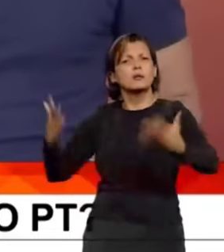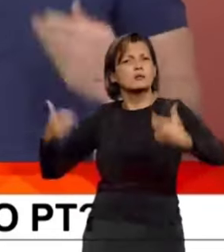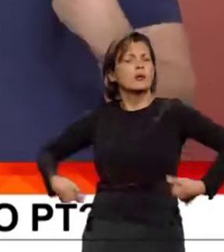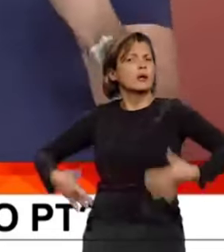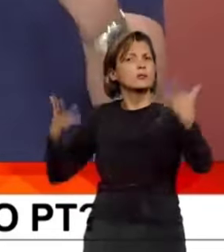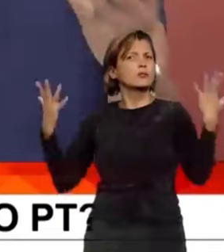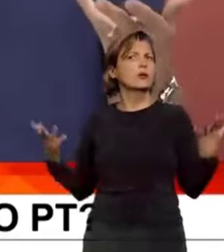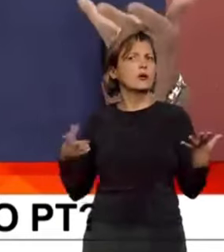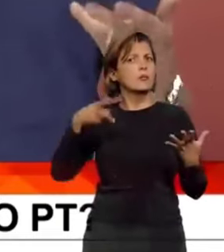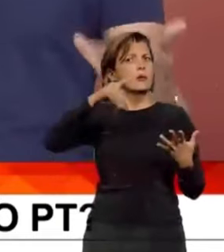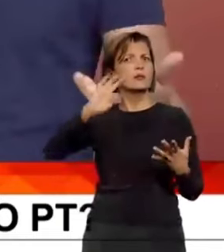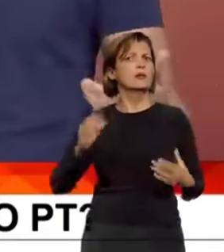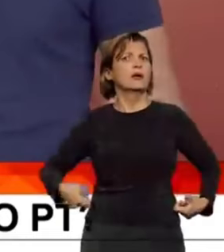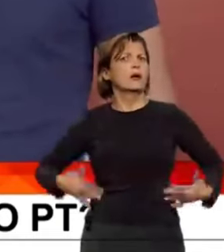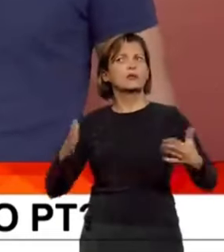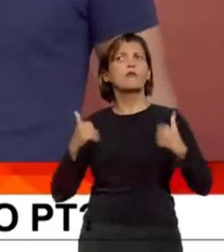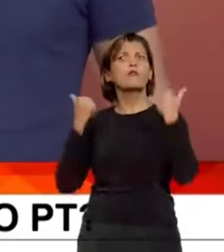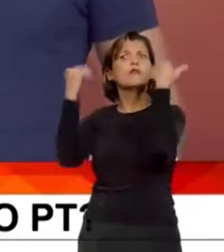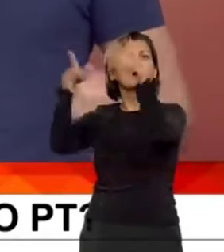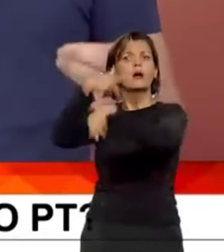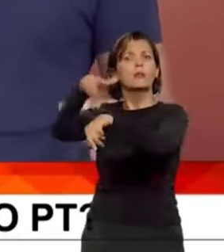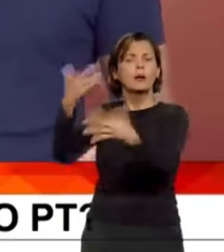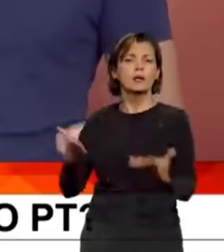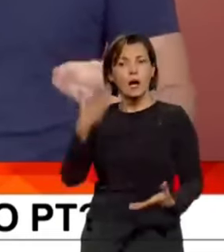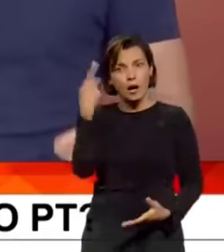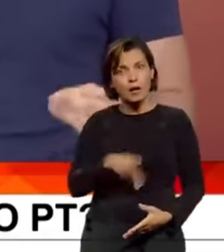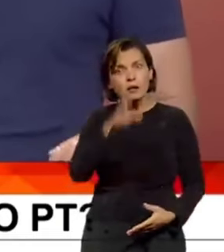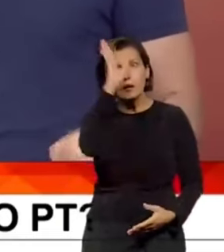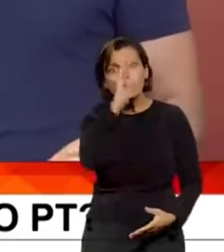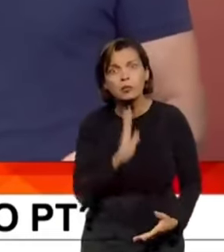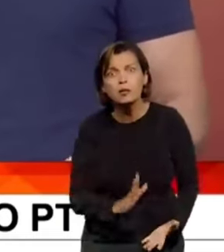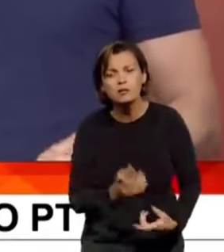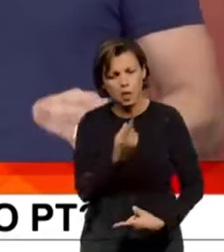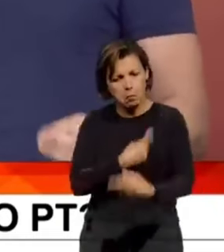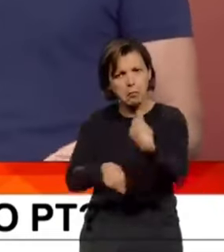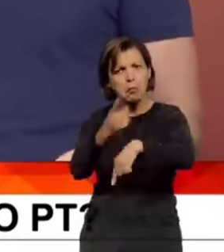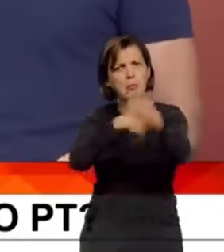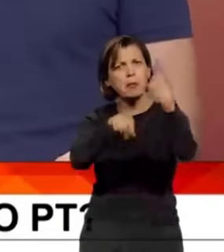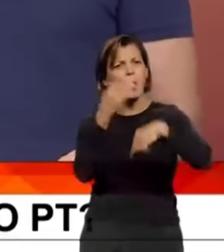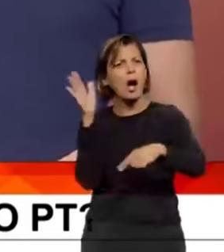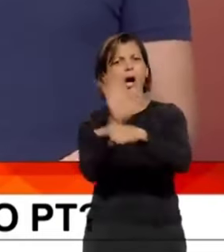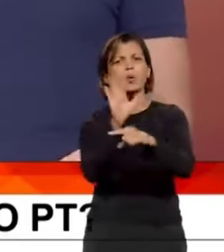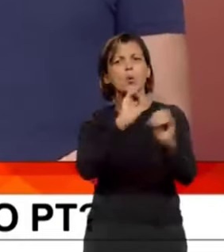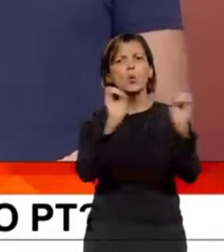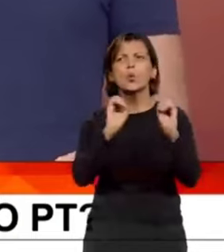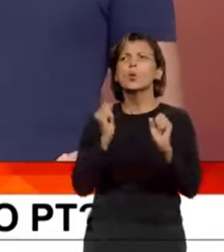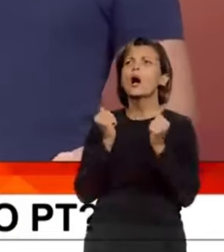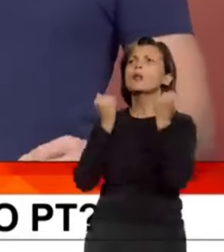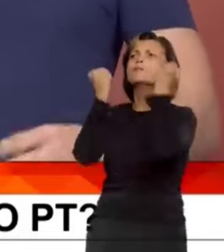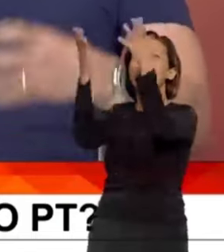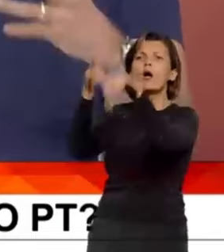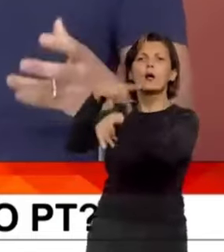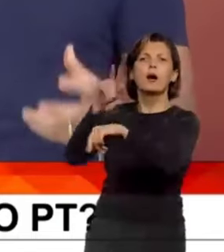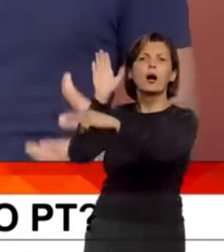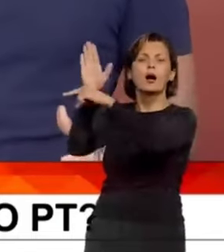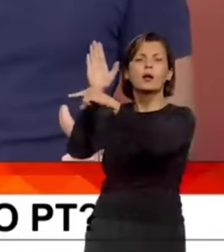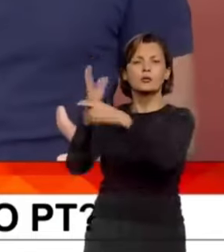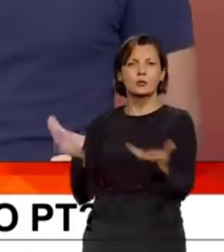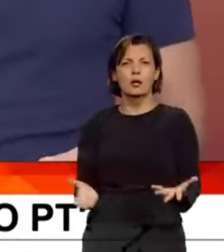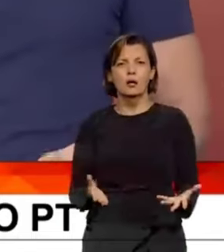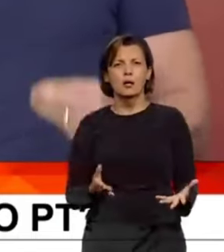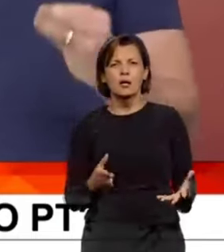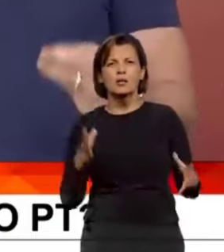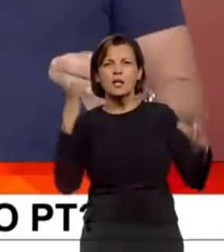isso esse é o problema do brasileiro o brasileiro ele não sabe que ele pode prosperar fica confiando nesses